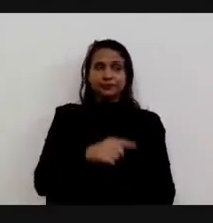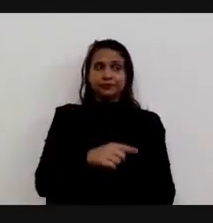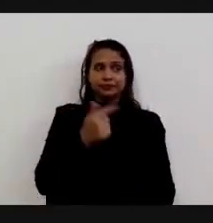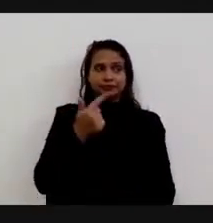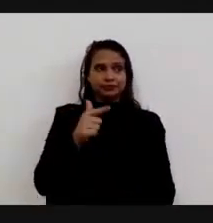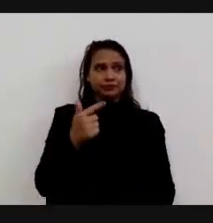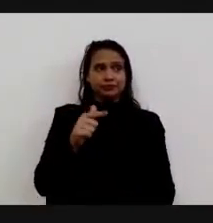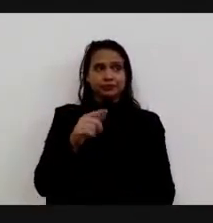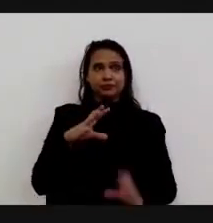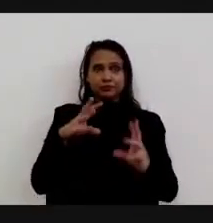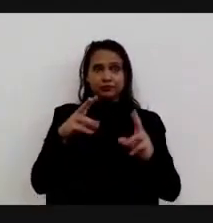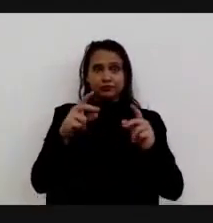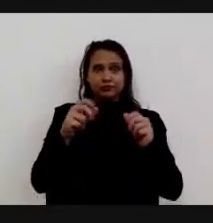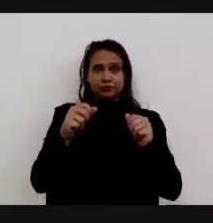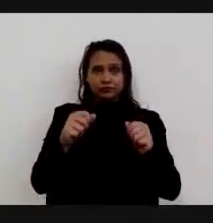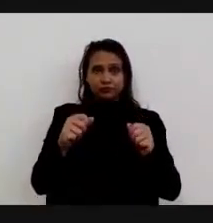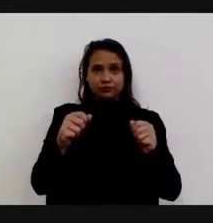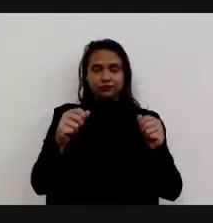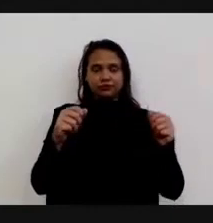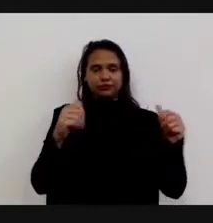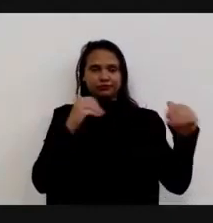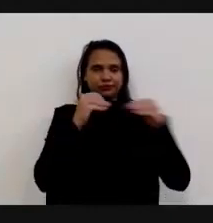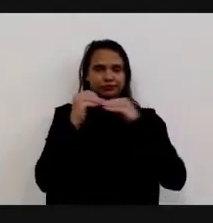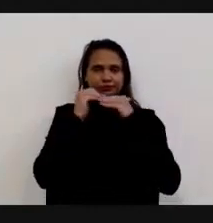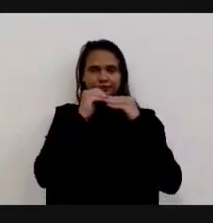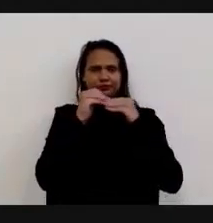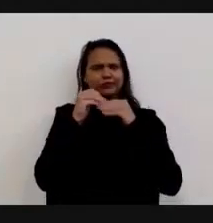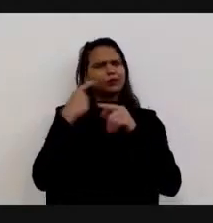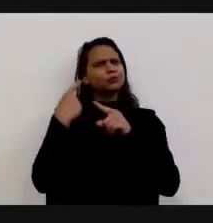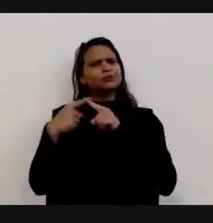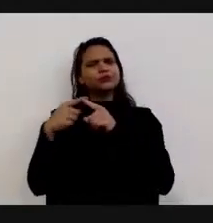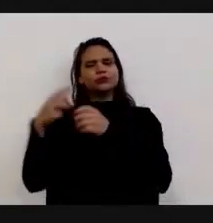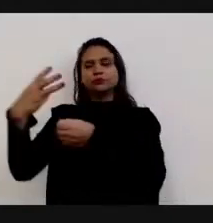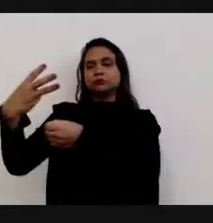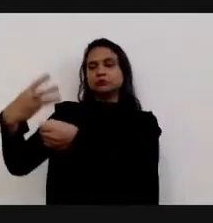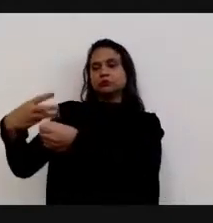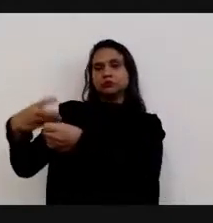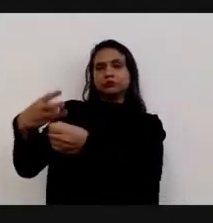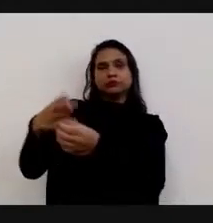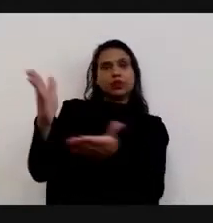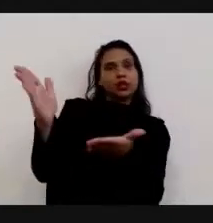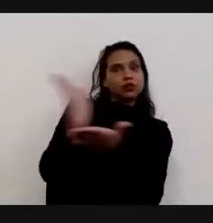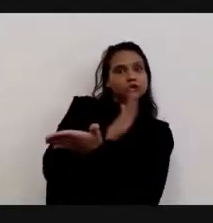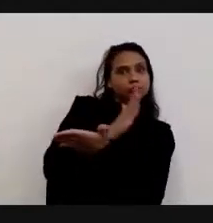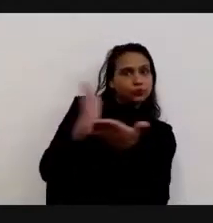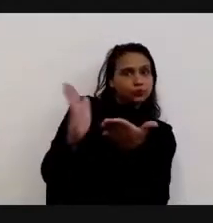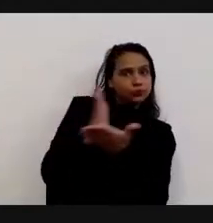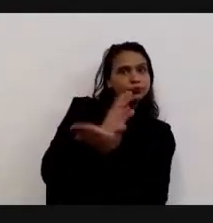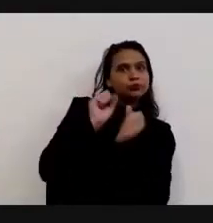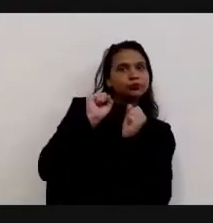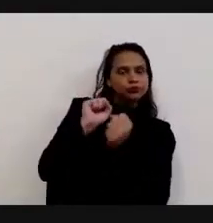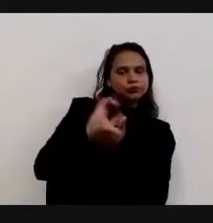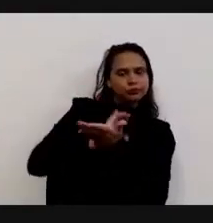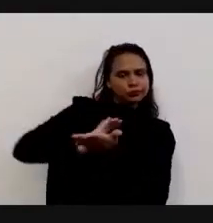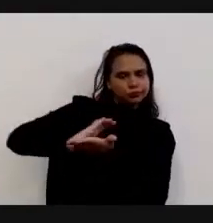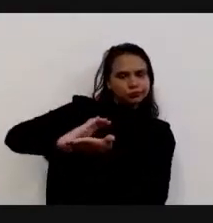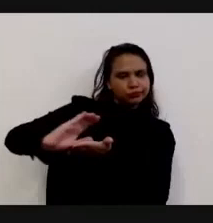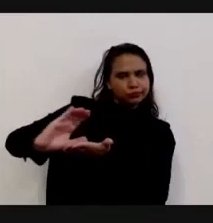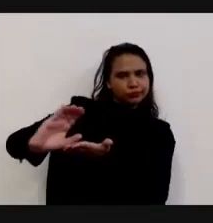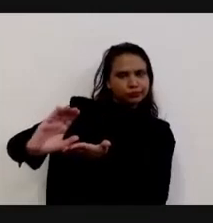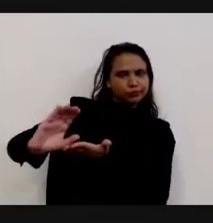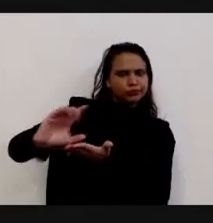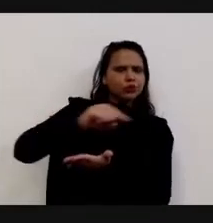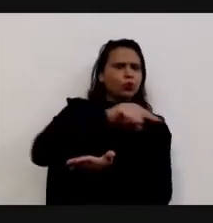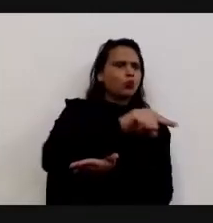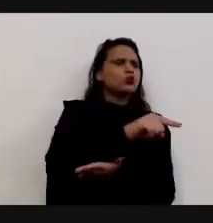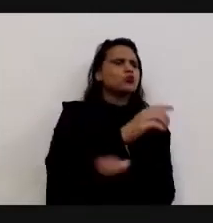para todos. Então, por que alguns municípios podem receber, são mais, digamos assim,